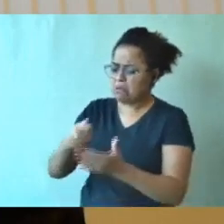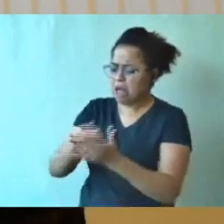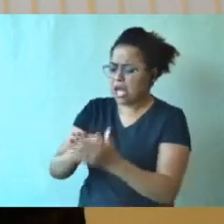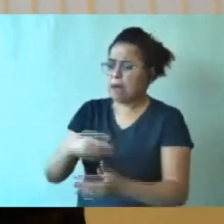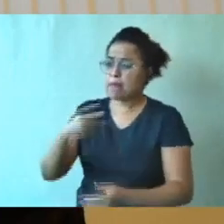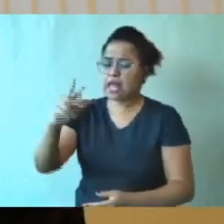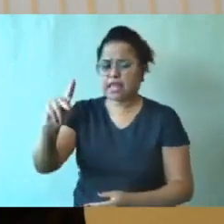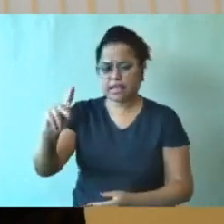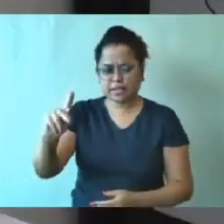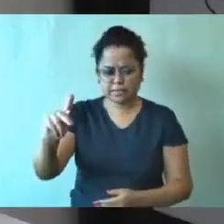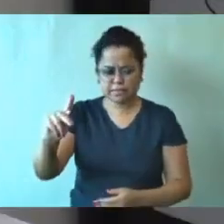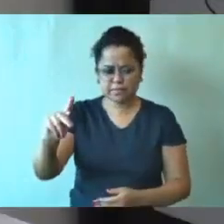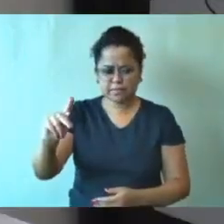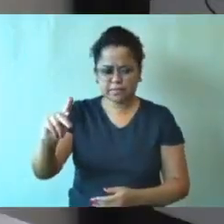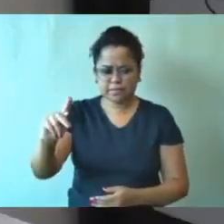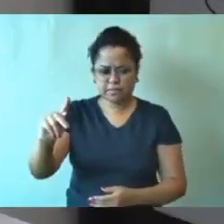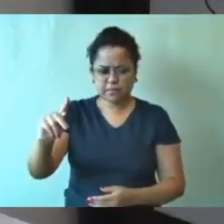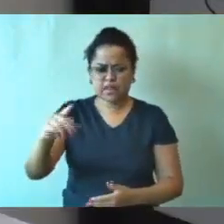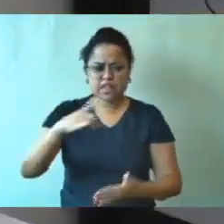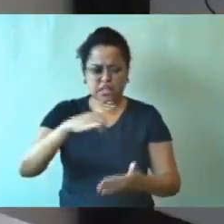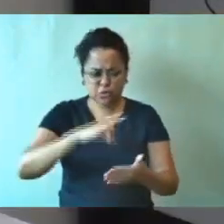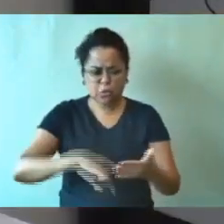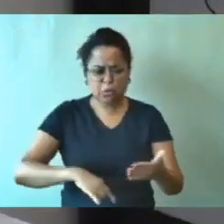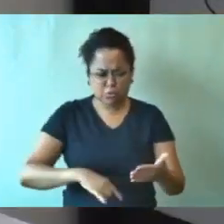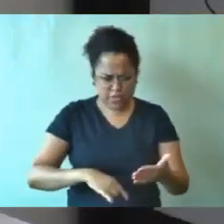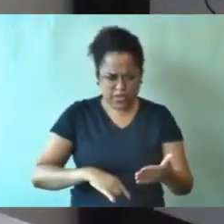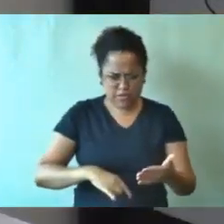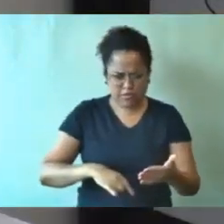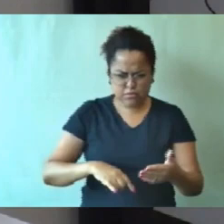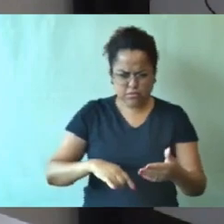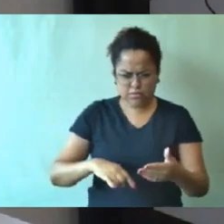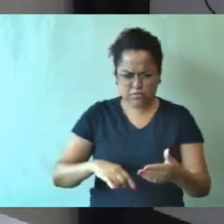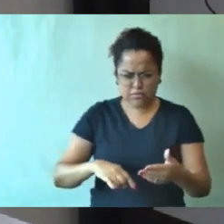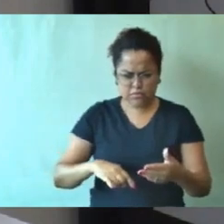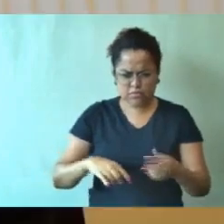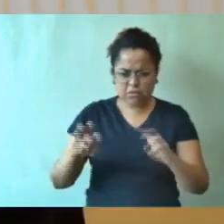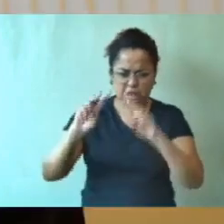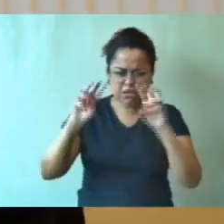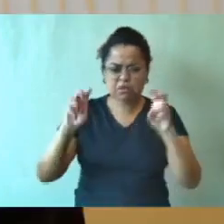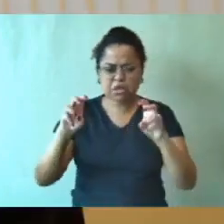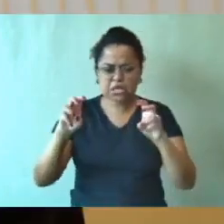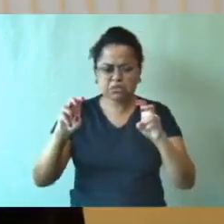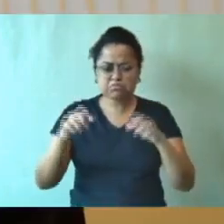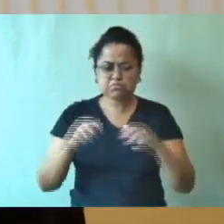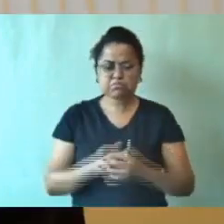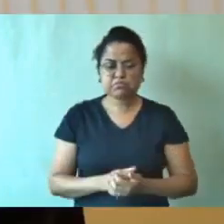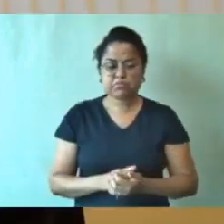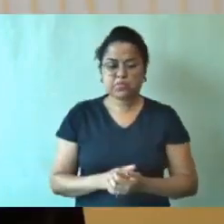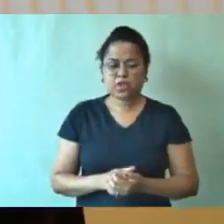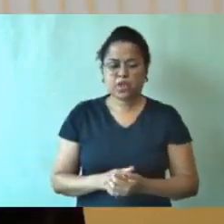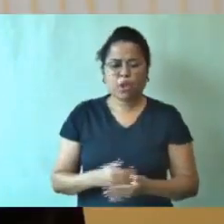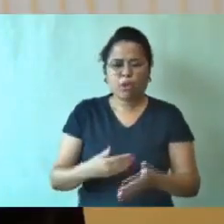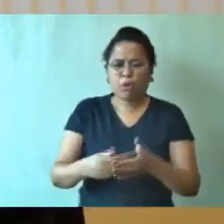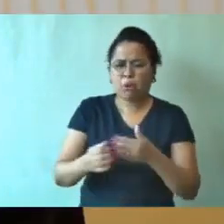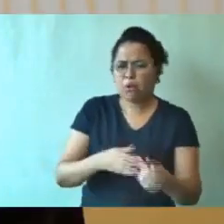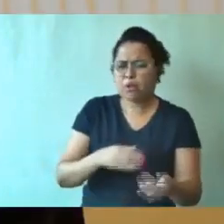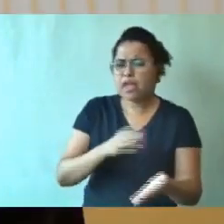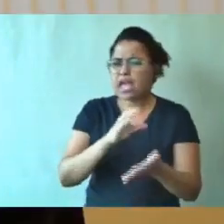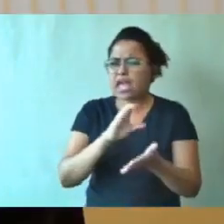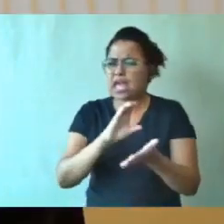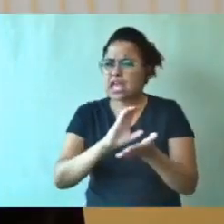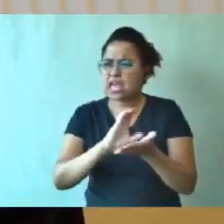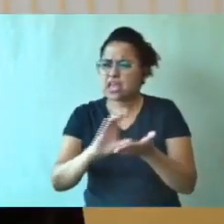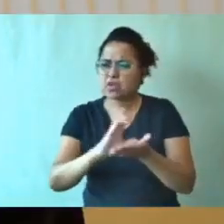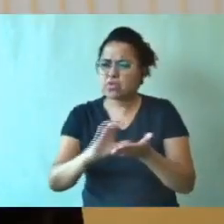algum documento nesse sentido. É assim, qualquer recurso e despesa